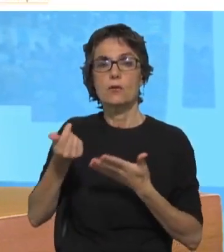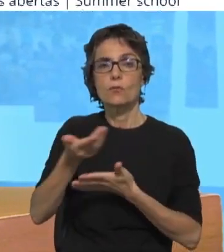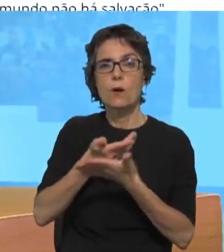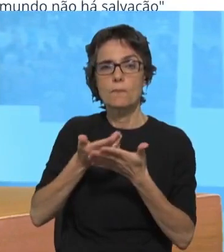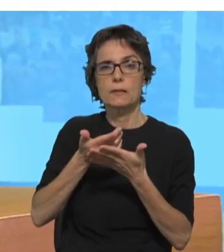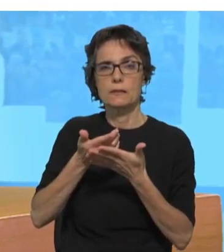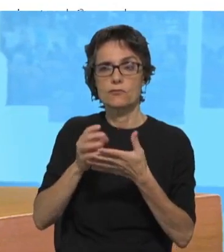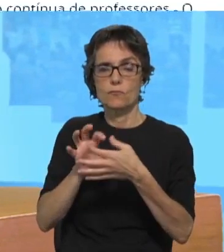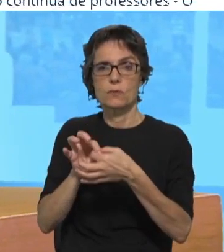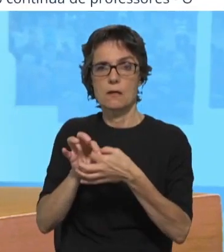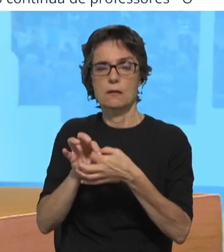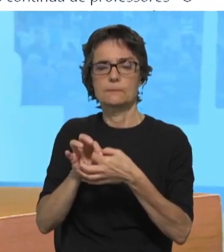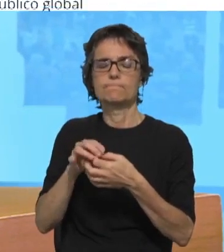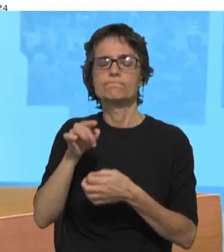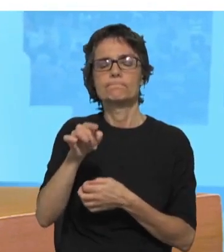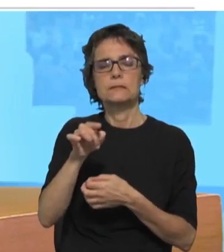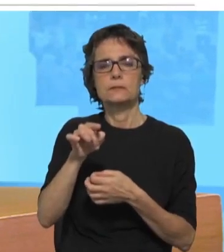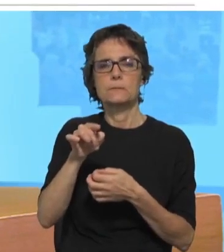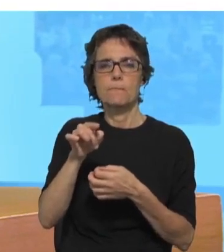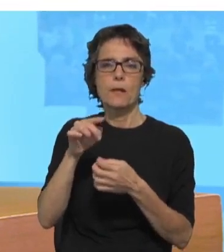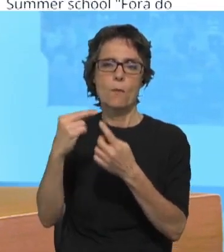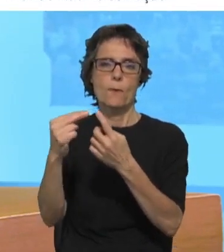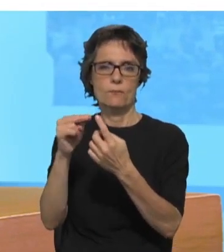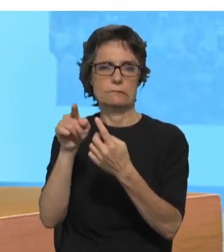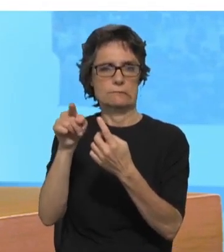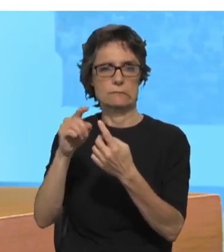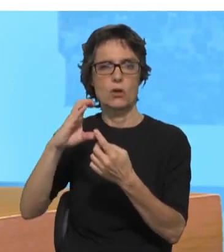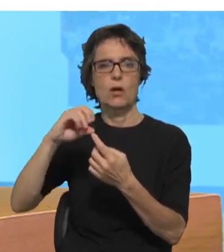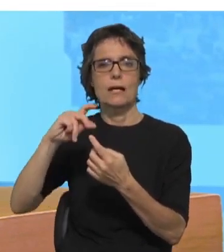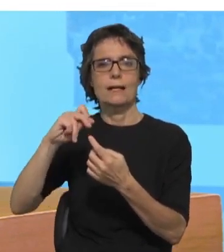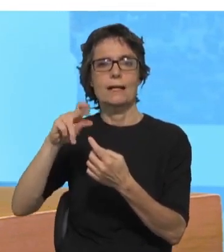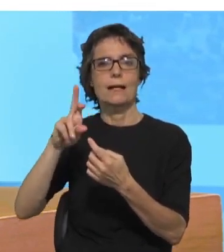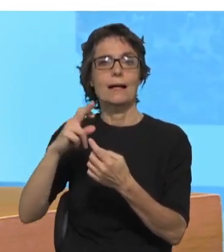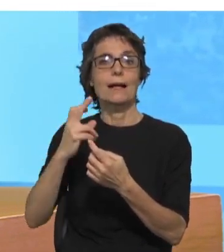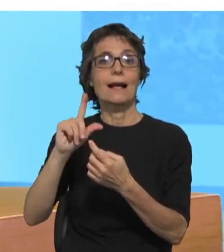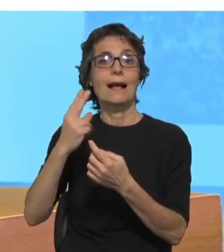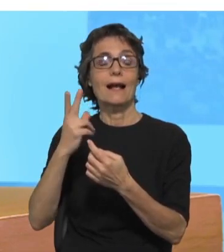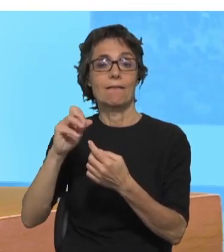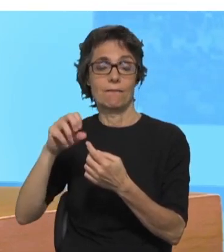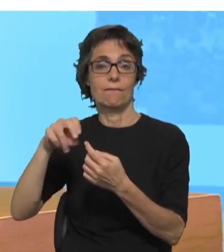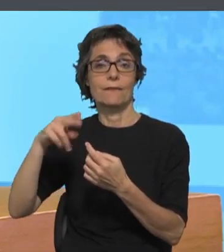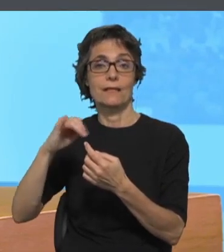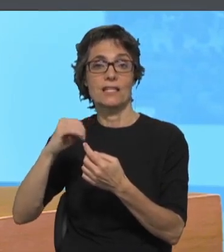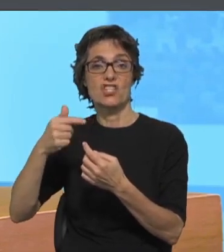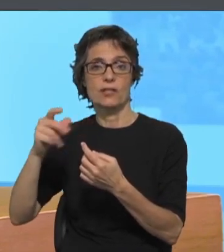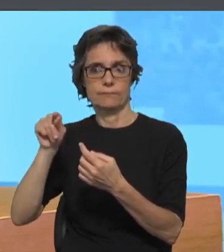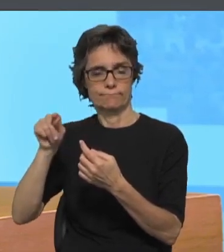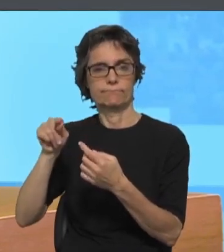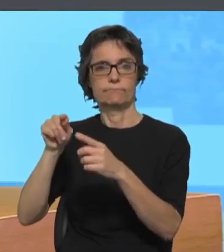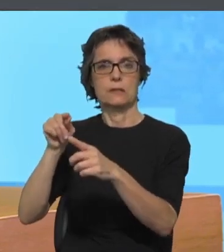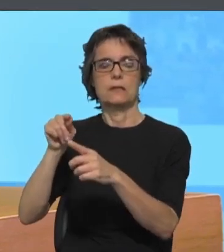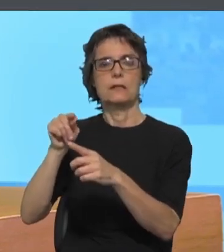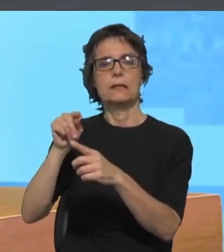crença calvinista teve tanta influência na construção de um determinado modelo de sociedade e